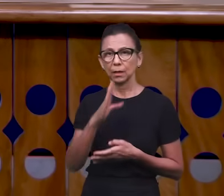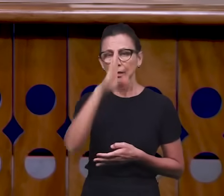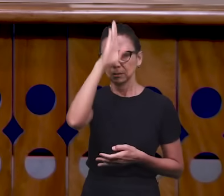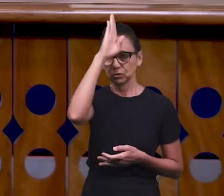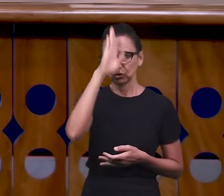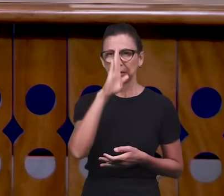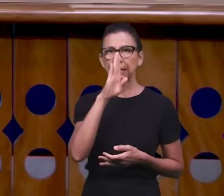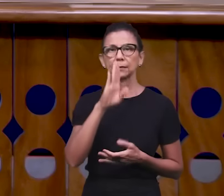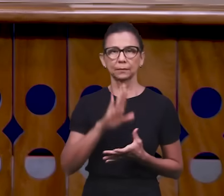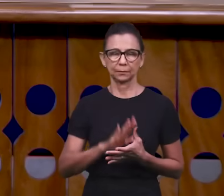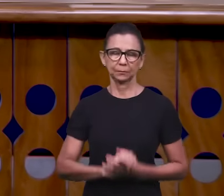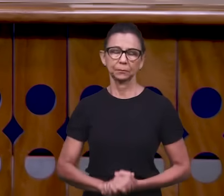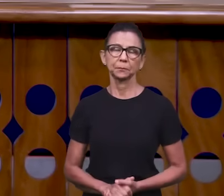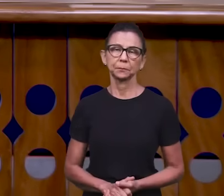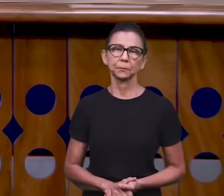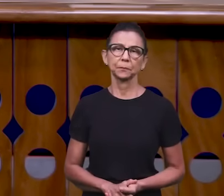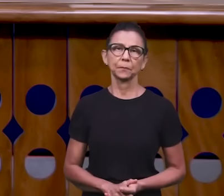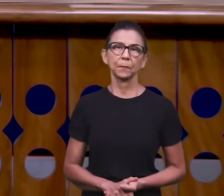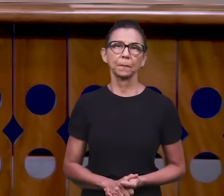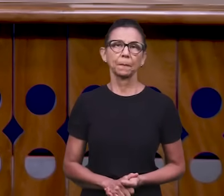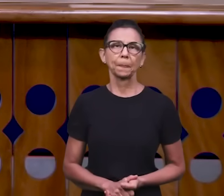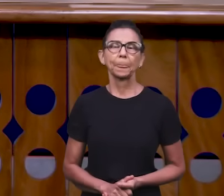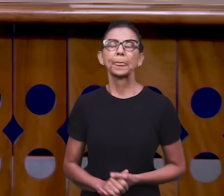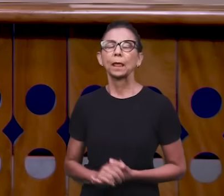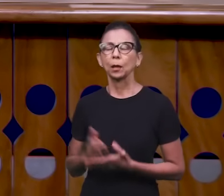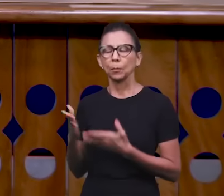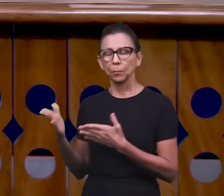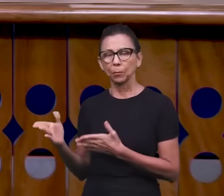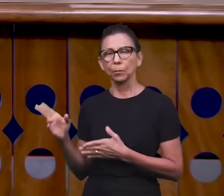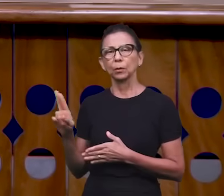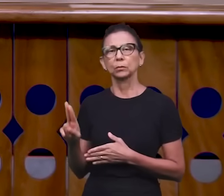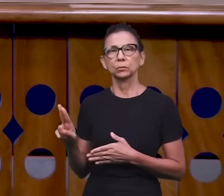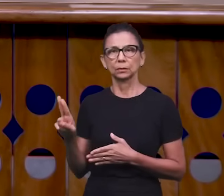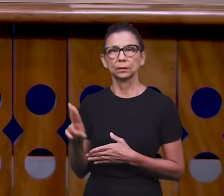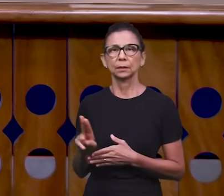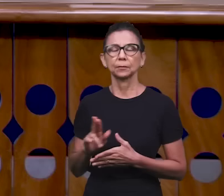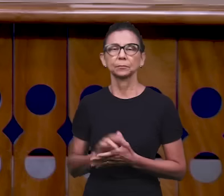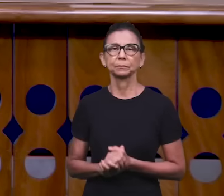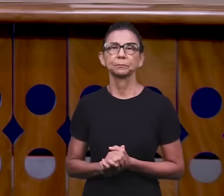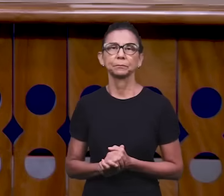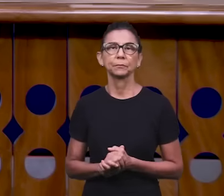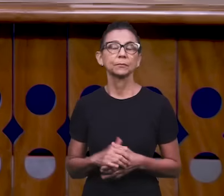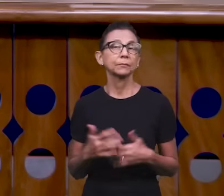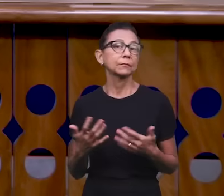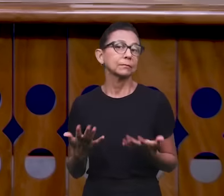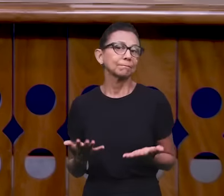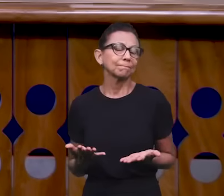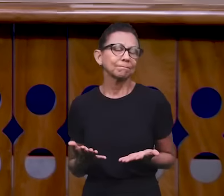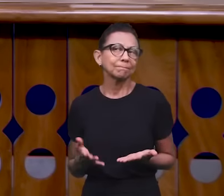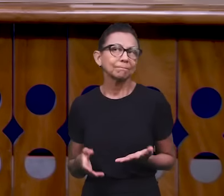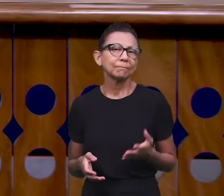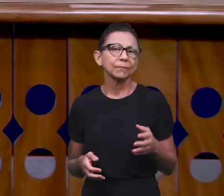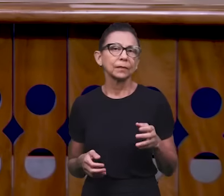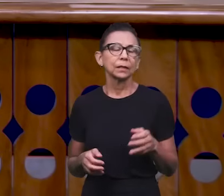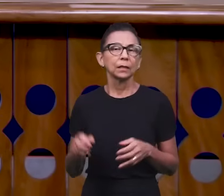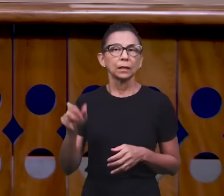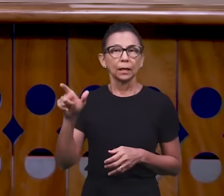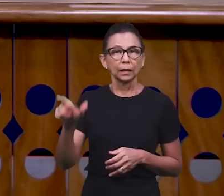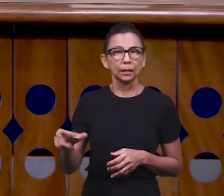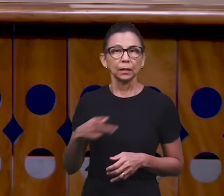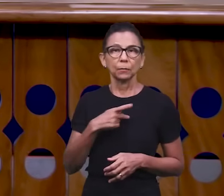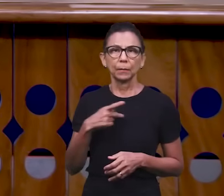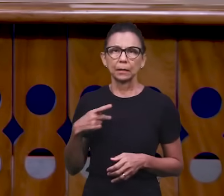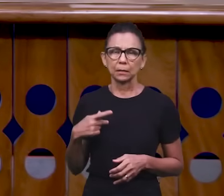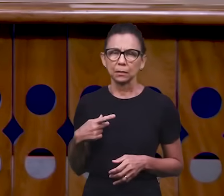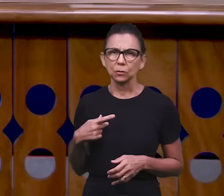707 3076, que você pode também ter acesso a ele pelo QR Code e, portanto, telefonar, um pastor vai